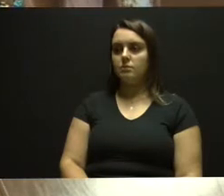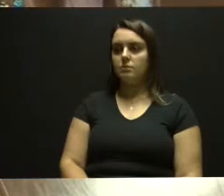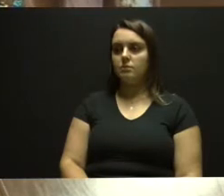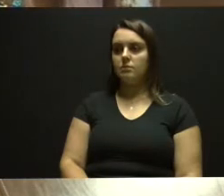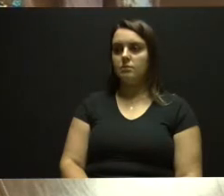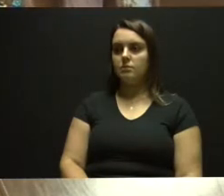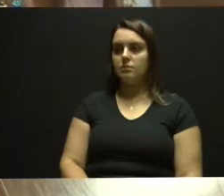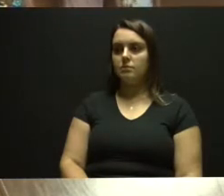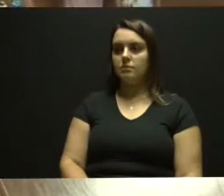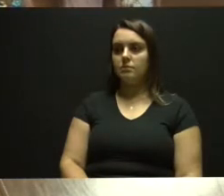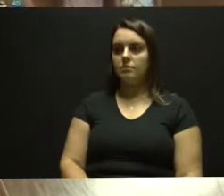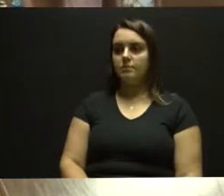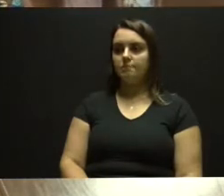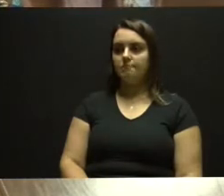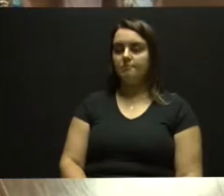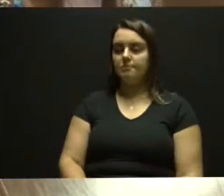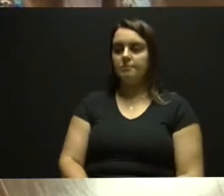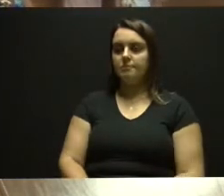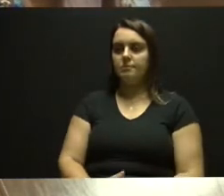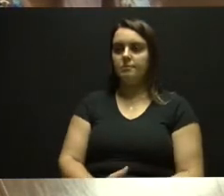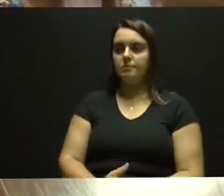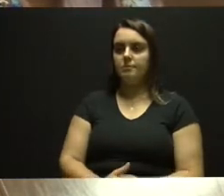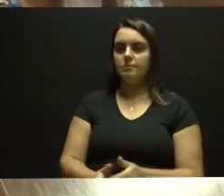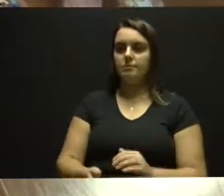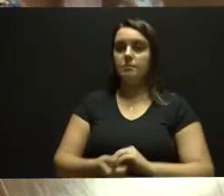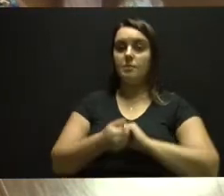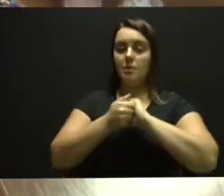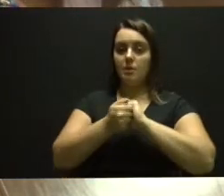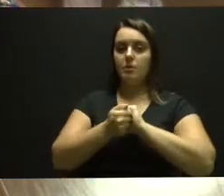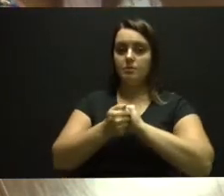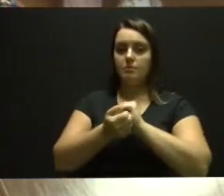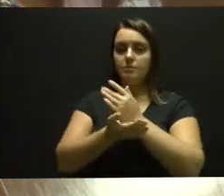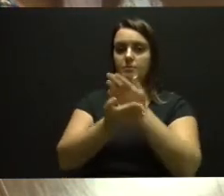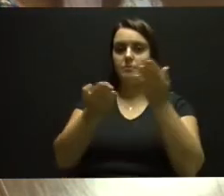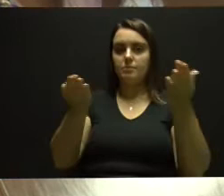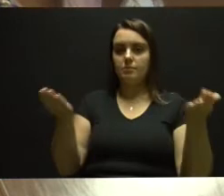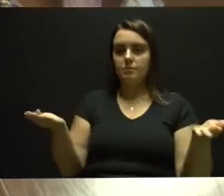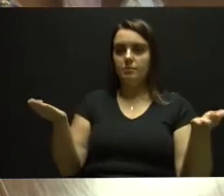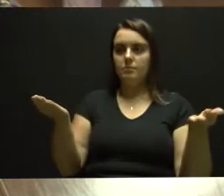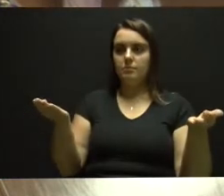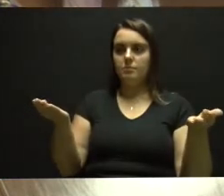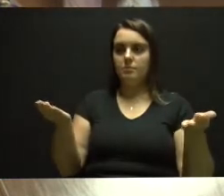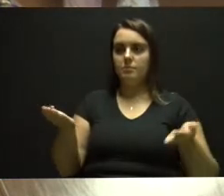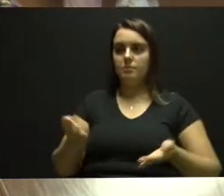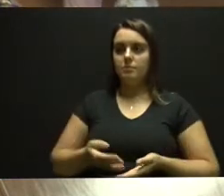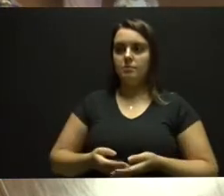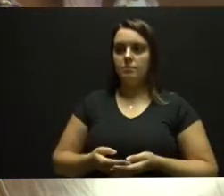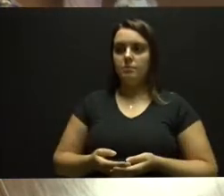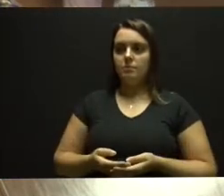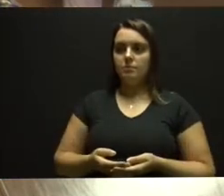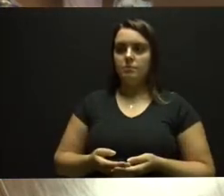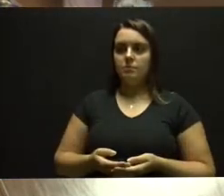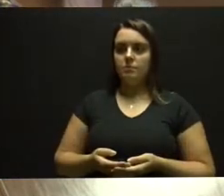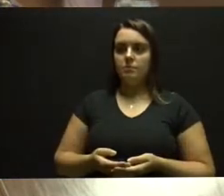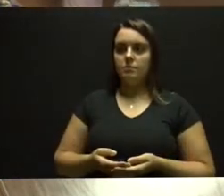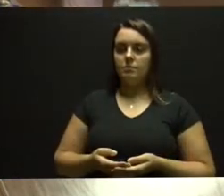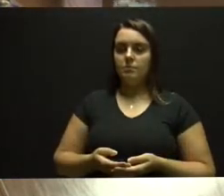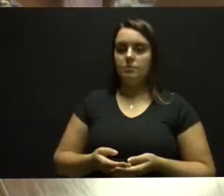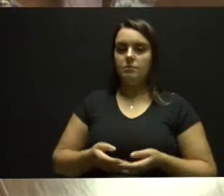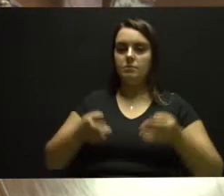cumprimento a todos o dez é bom a paz do senhor